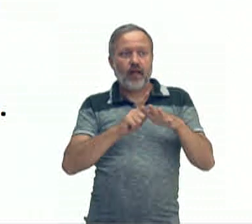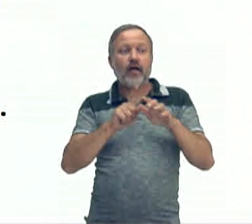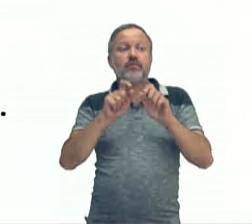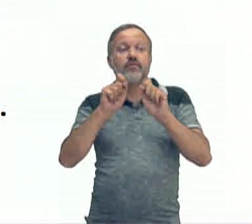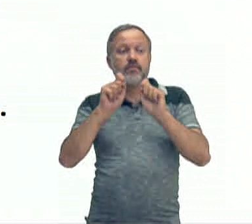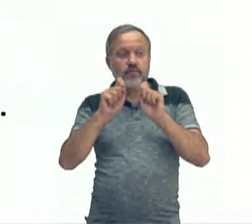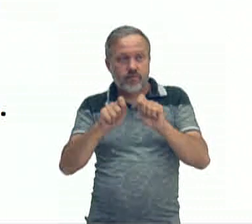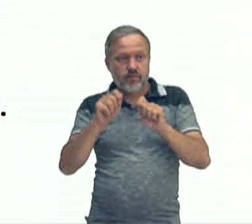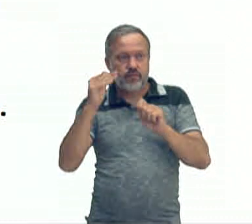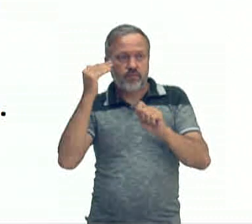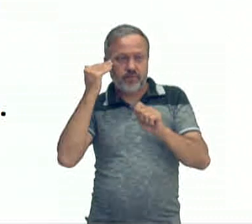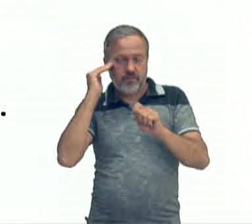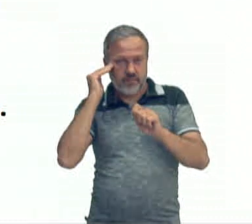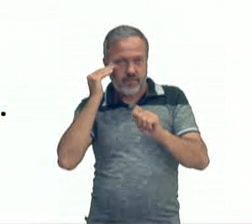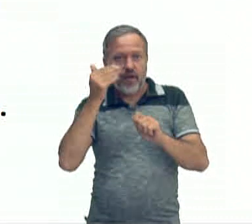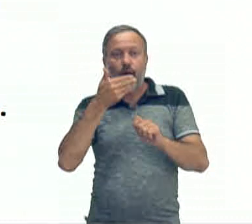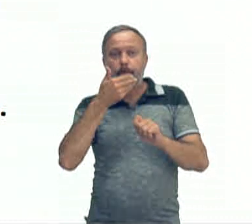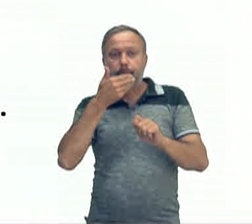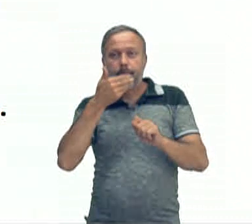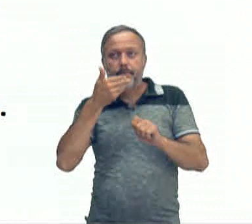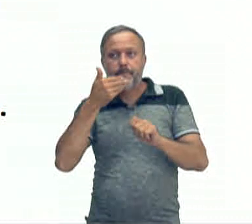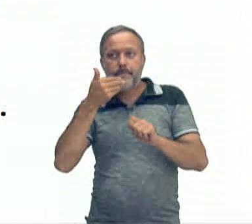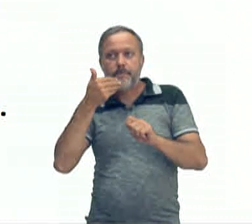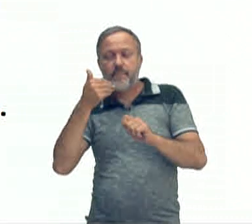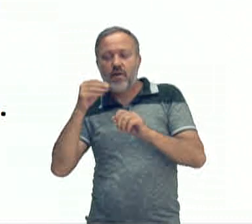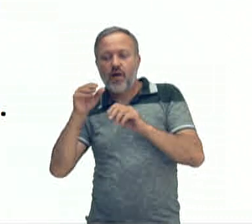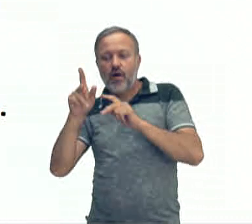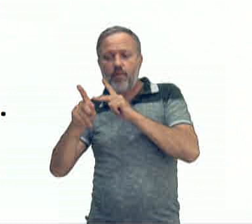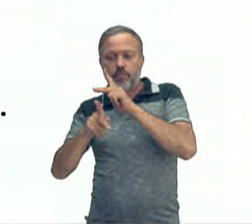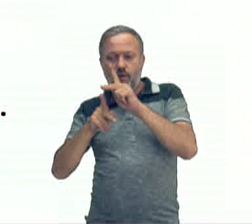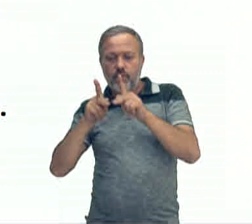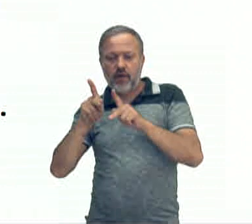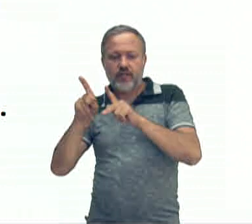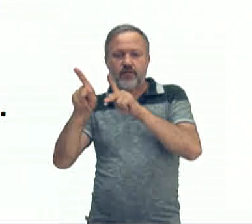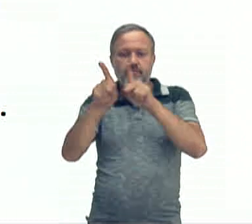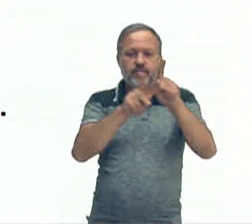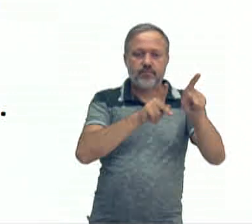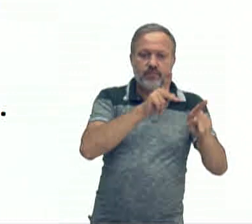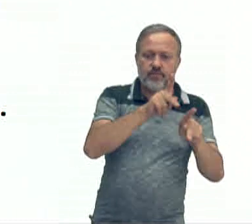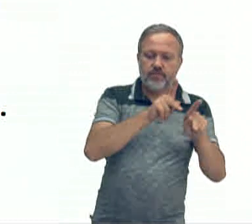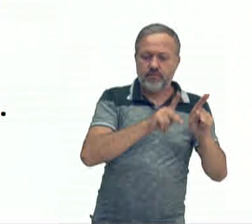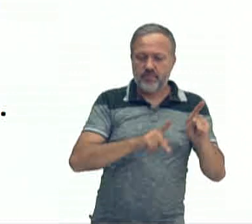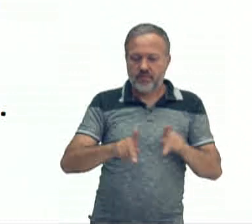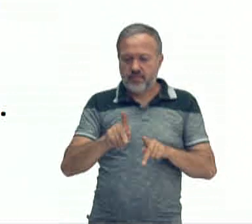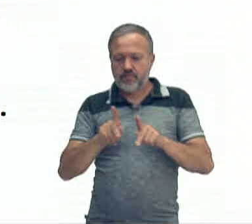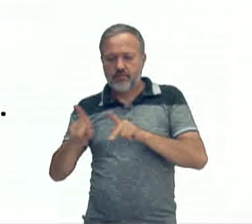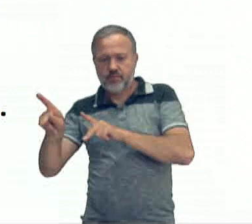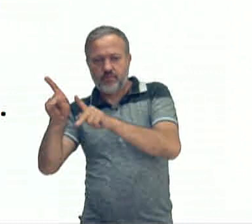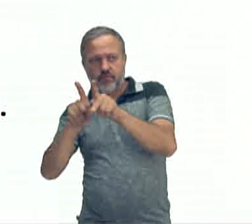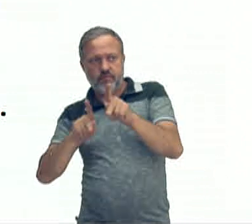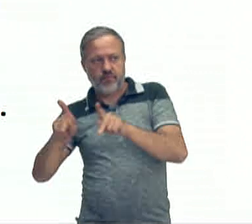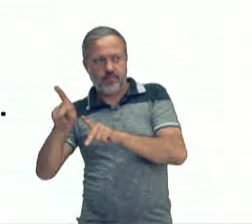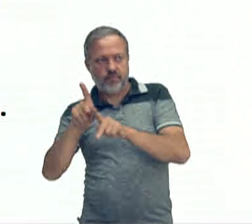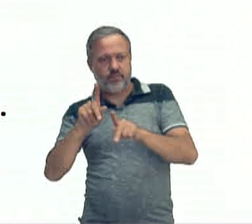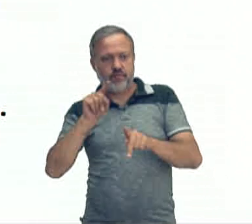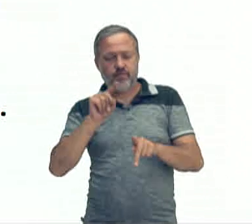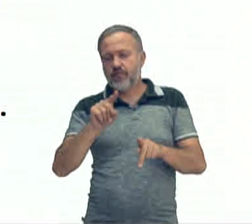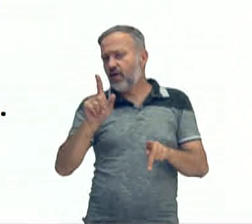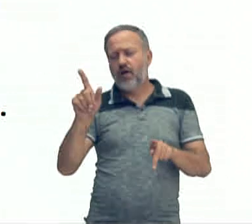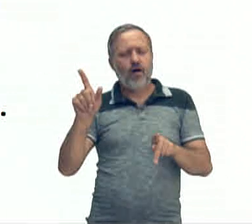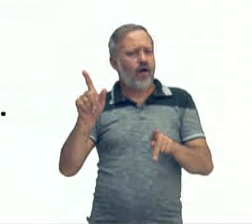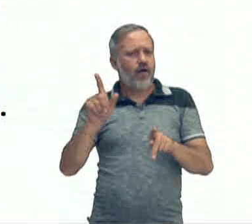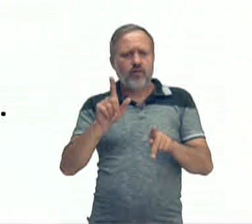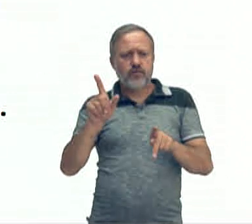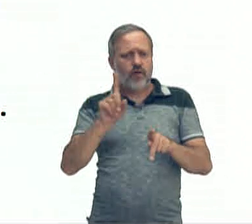o entendimento melhor do deslocamento da população, desconsiderando o intercâmbio cultural. Pelo contrário,